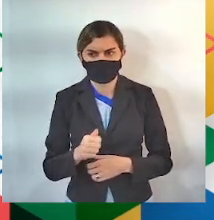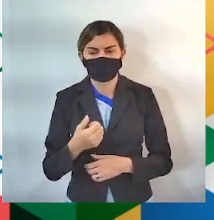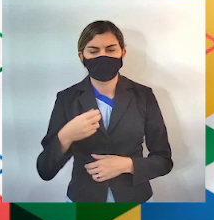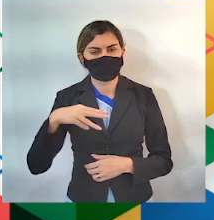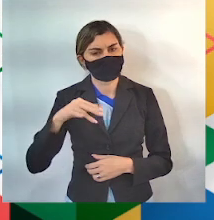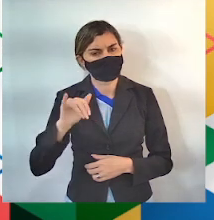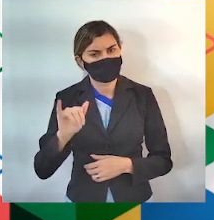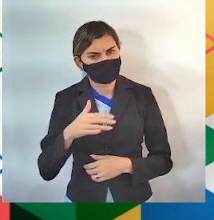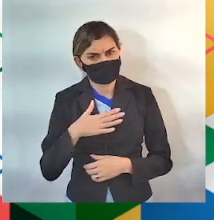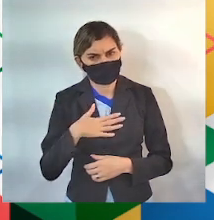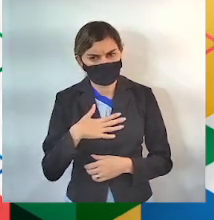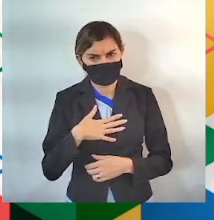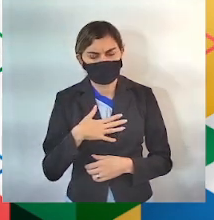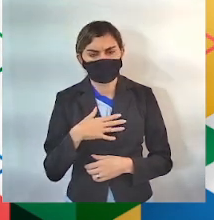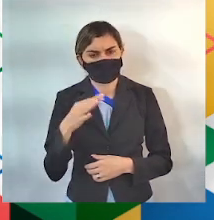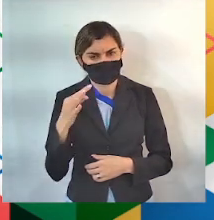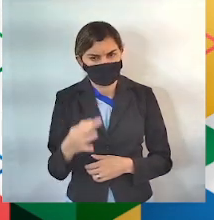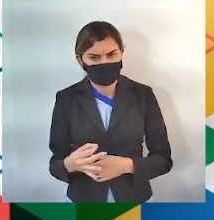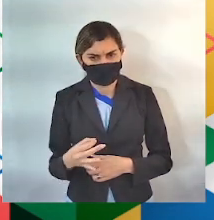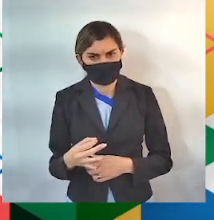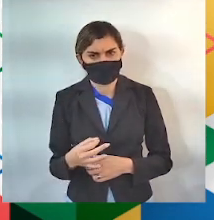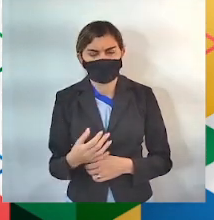me, certo?